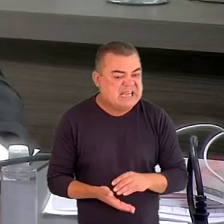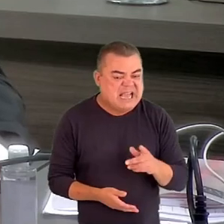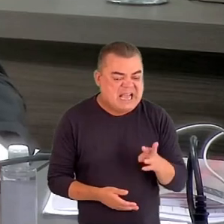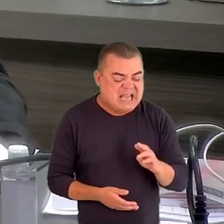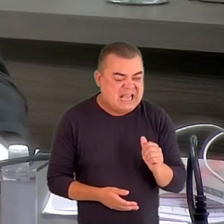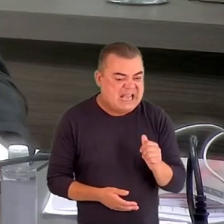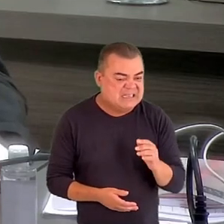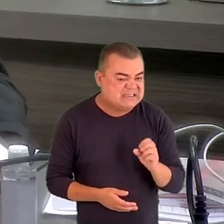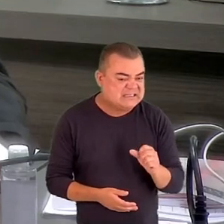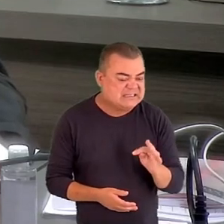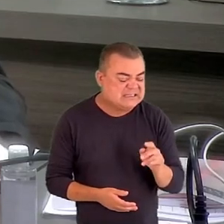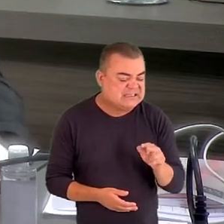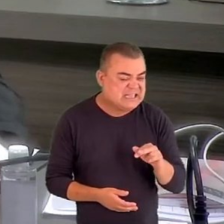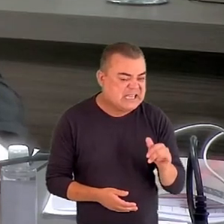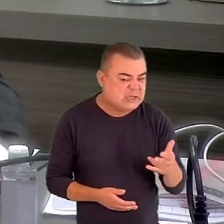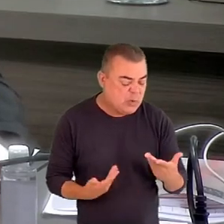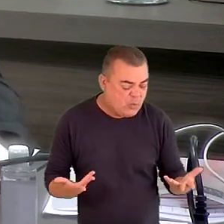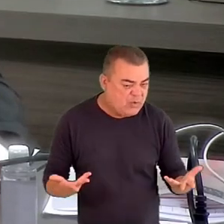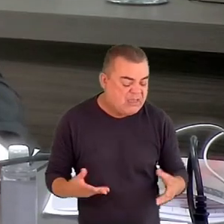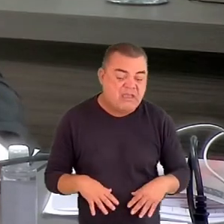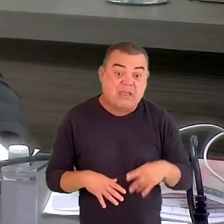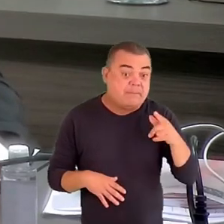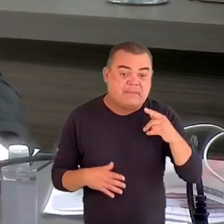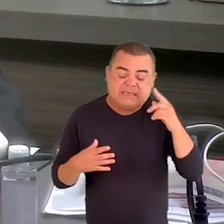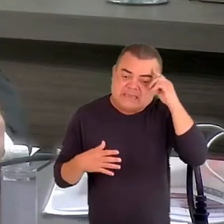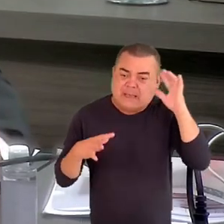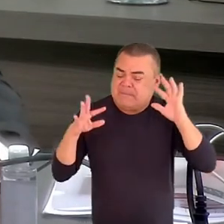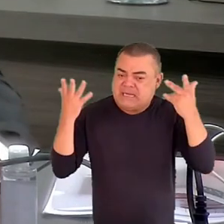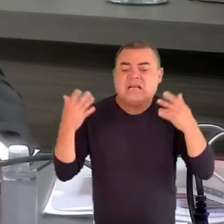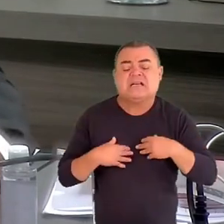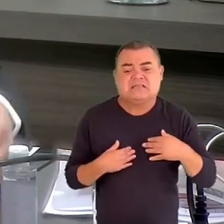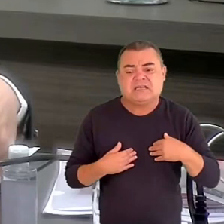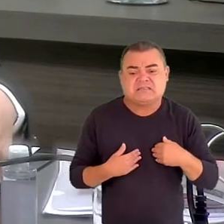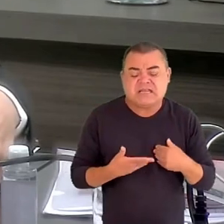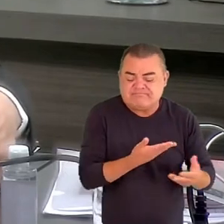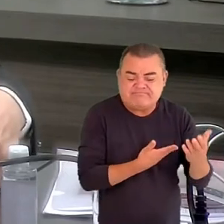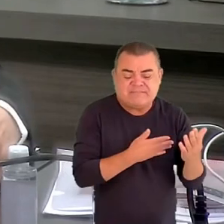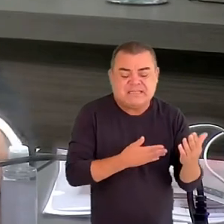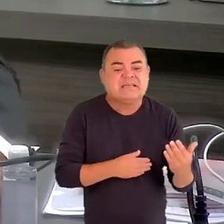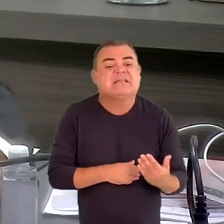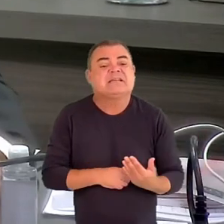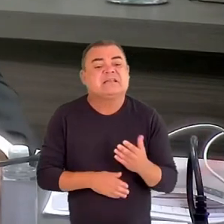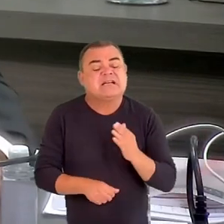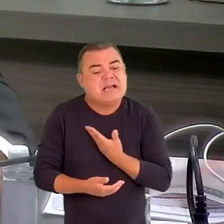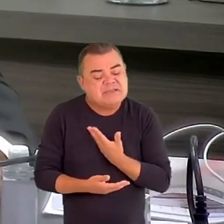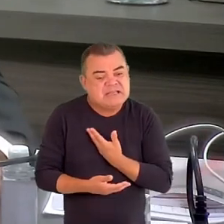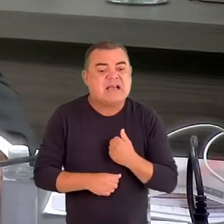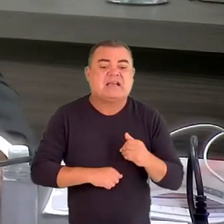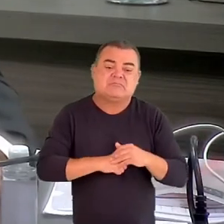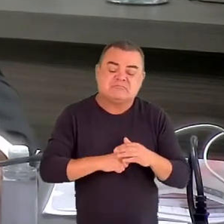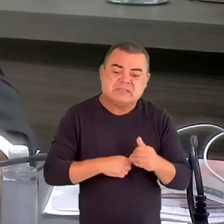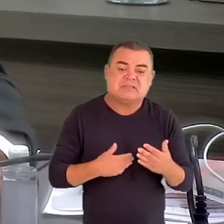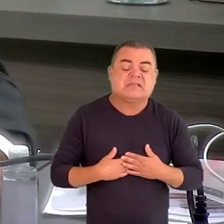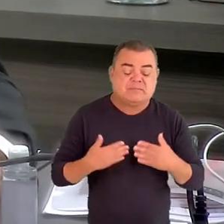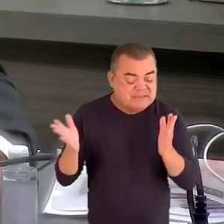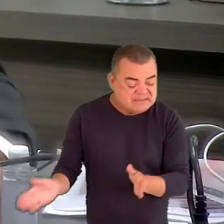que Vossa Excelência nos traz. Eu entendo que essa solidariedade deve ser levada à Sua Excelência, a ministra Carmen